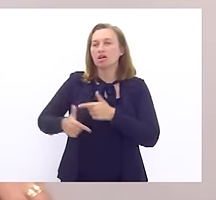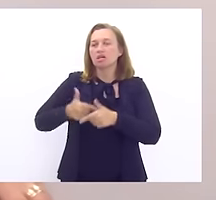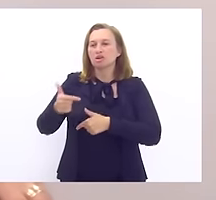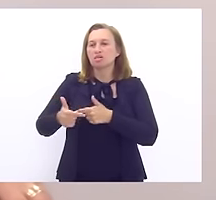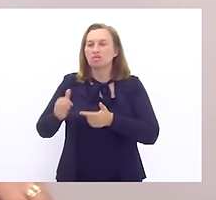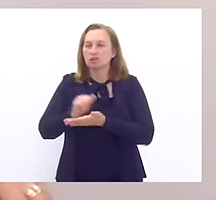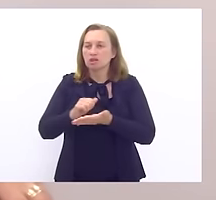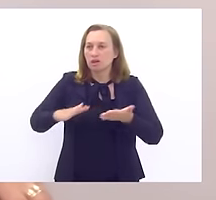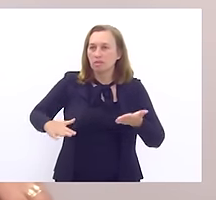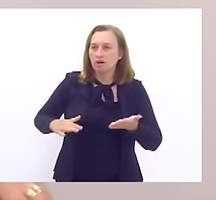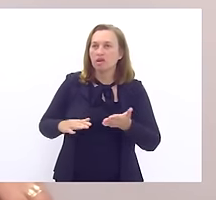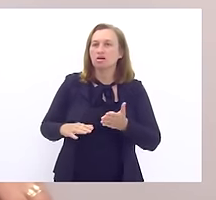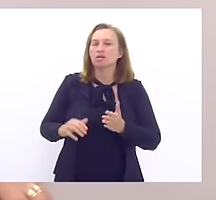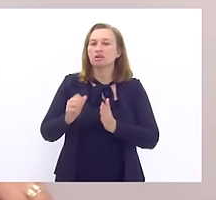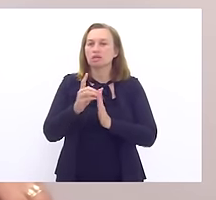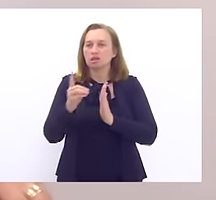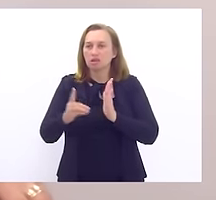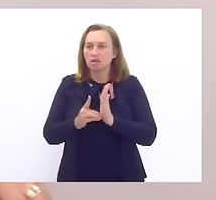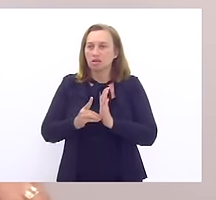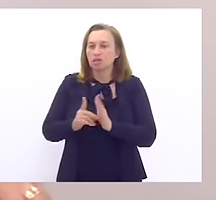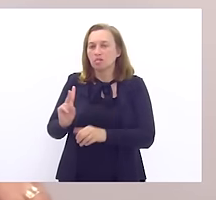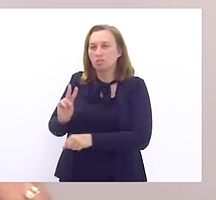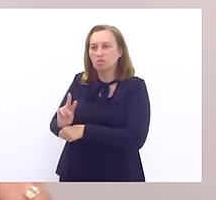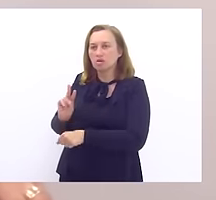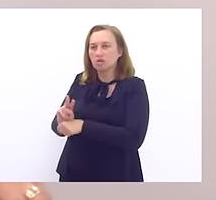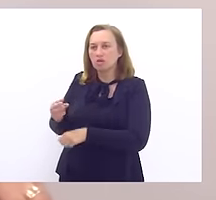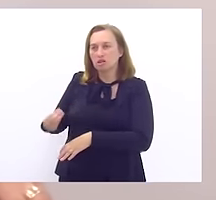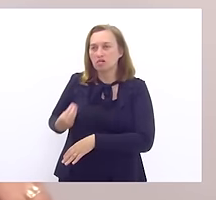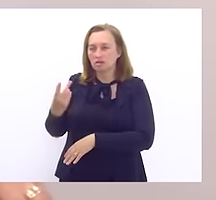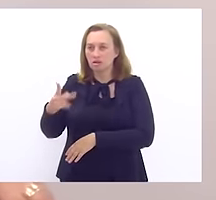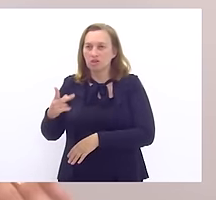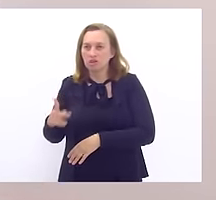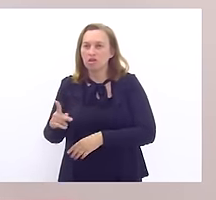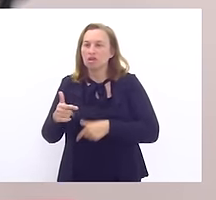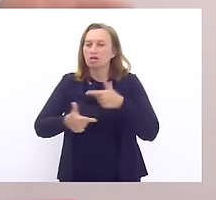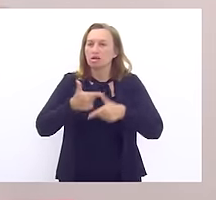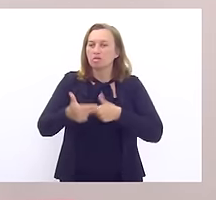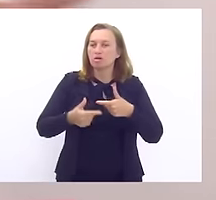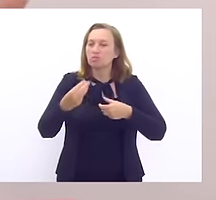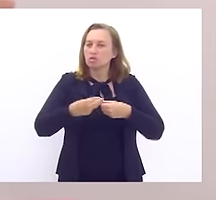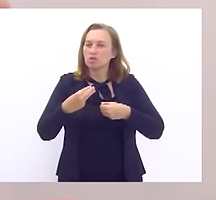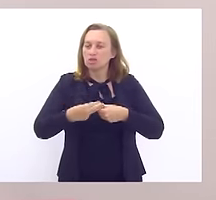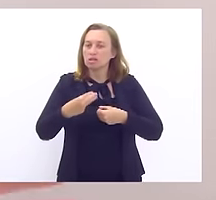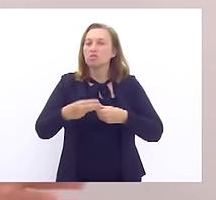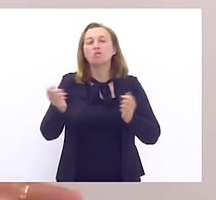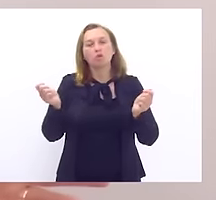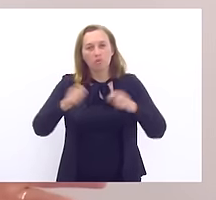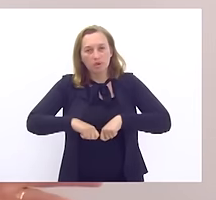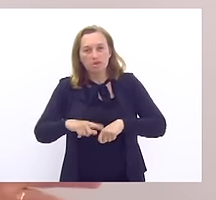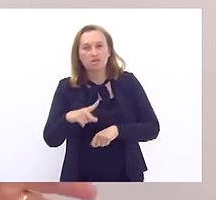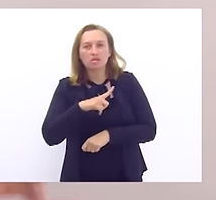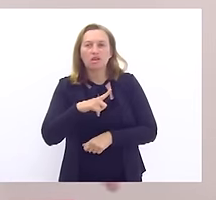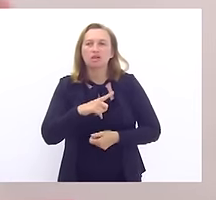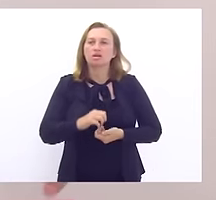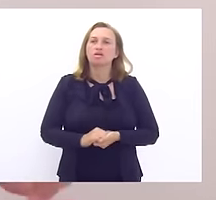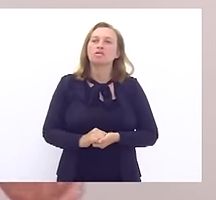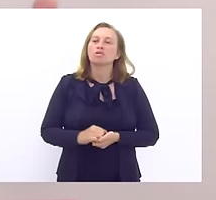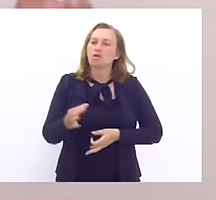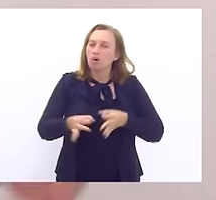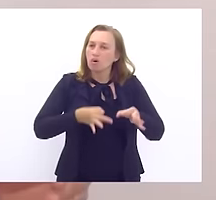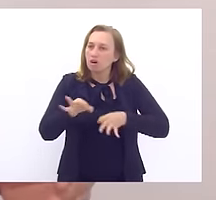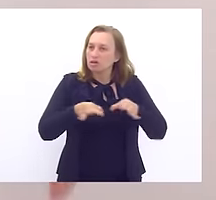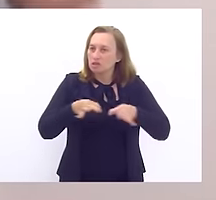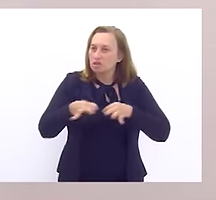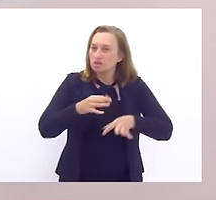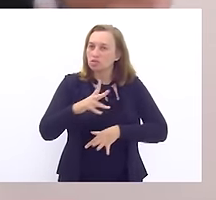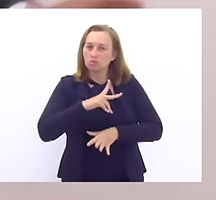a gente tem o objetivo aqui de resguardar a reputação do próprio Detran Então se o Detran tiver que fazer uma operação no município tal tem competência tem jurisdição para isso organiza a